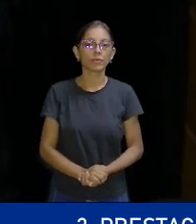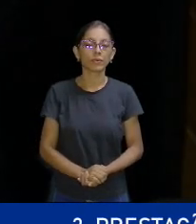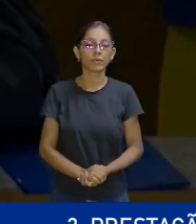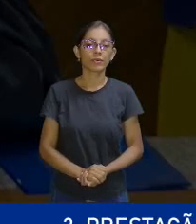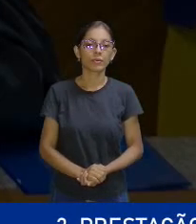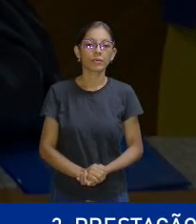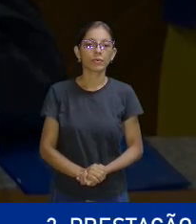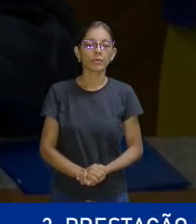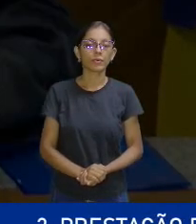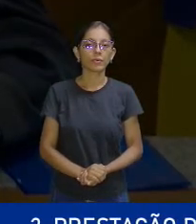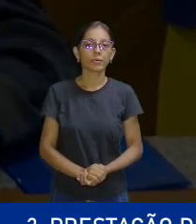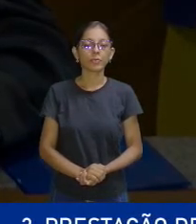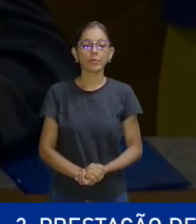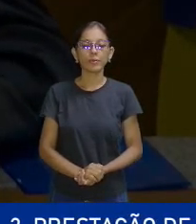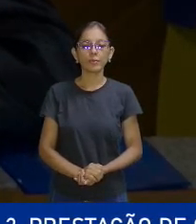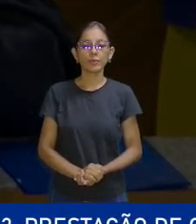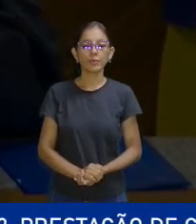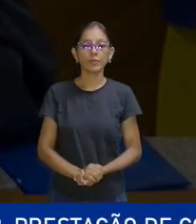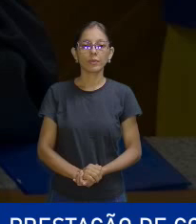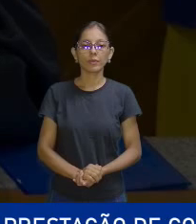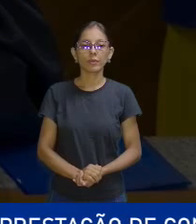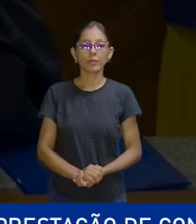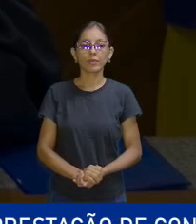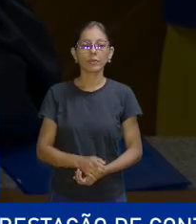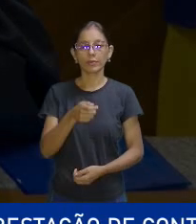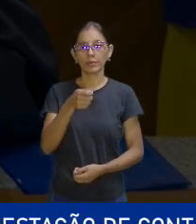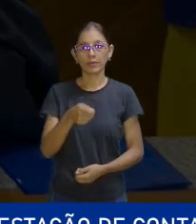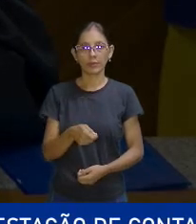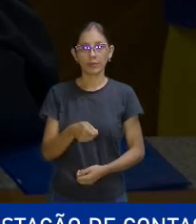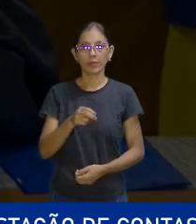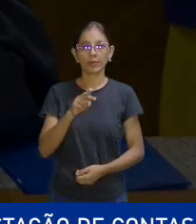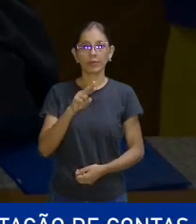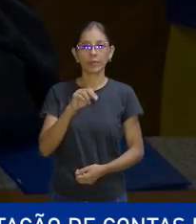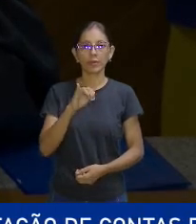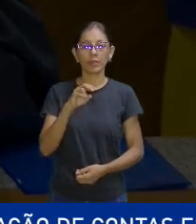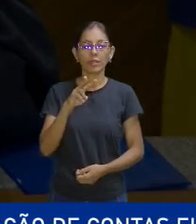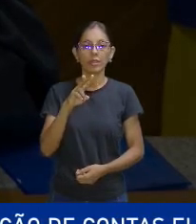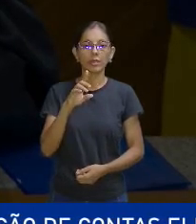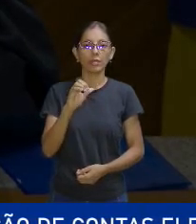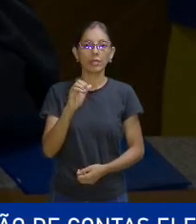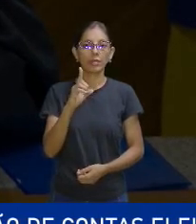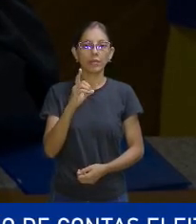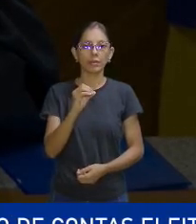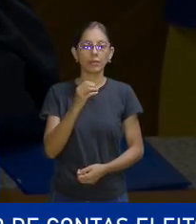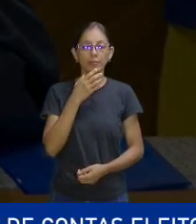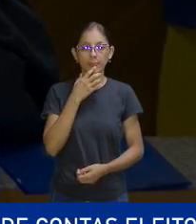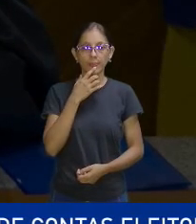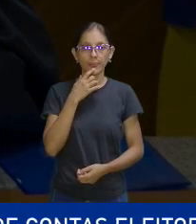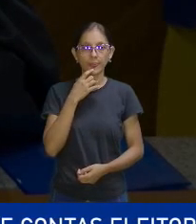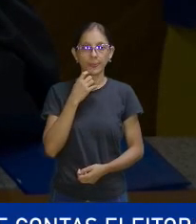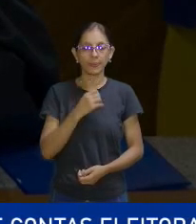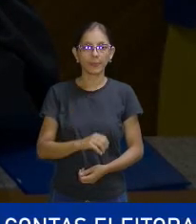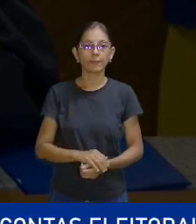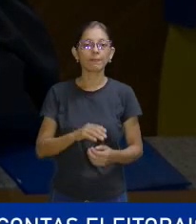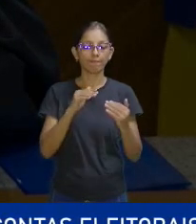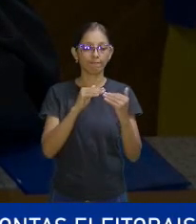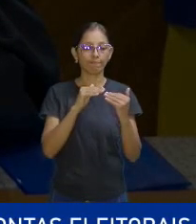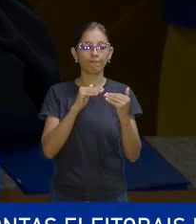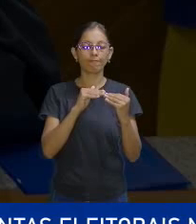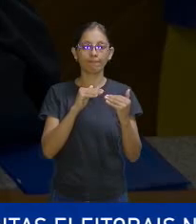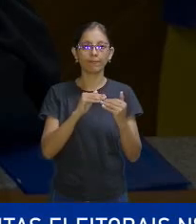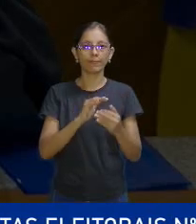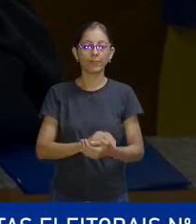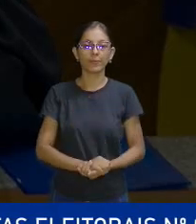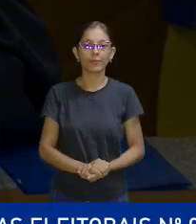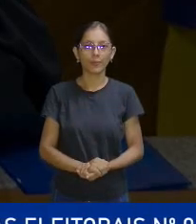presidente. Foco no Barra Agostinho Severo. Rivaldo Valente. Senhor presidente, apoio integralmente